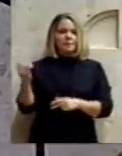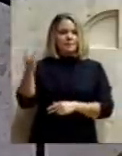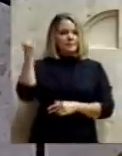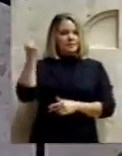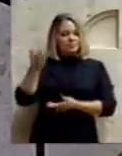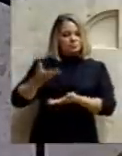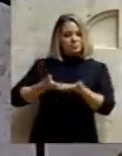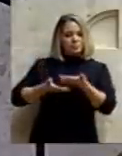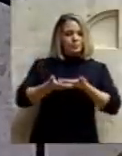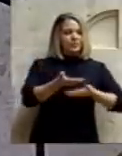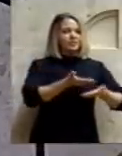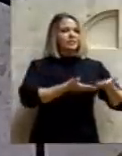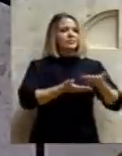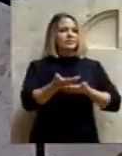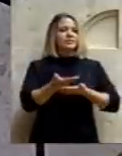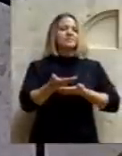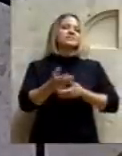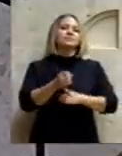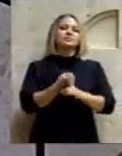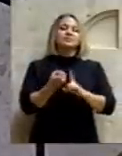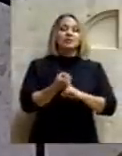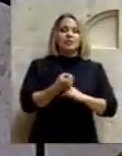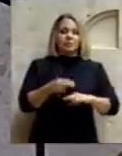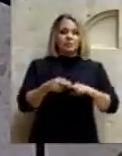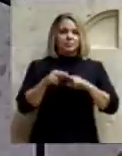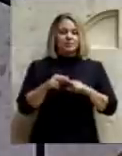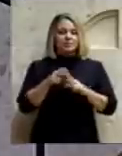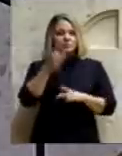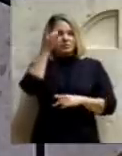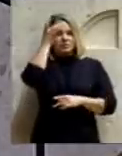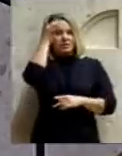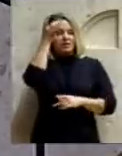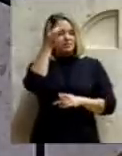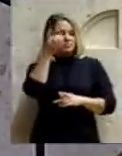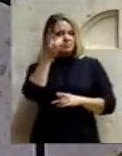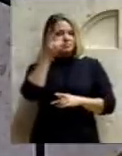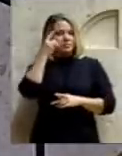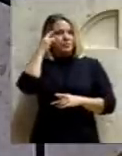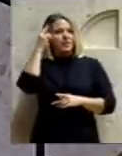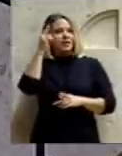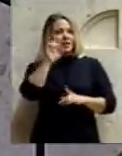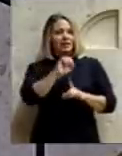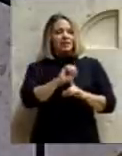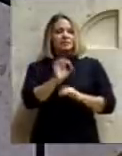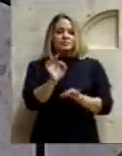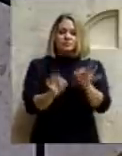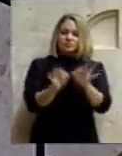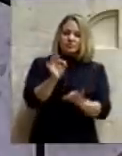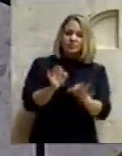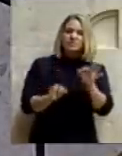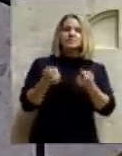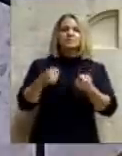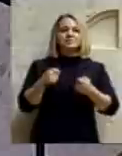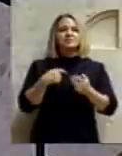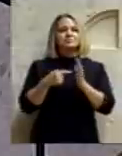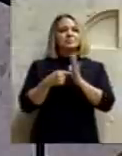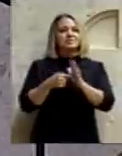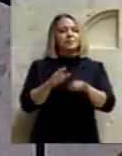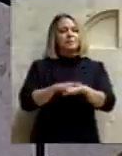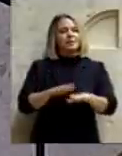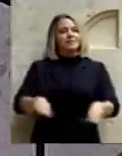convívio social. Daí porque a noção de justiça é indissociável da noção de